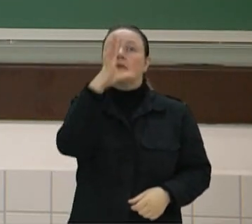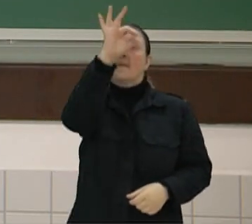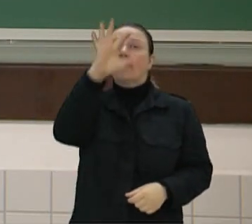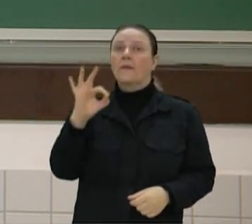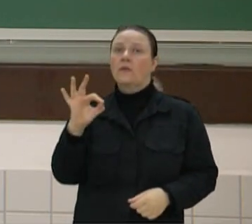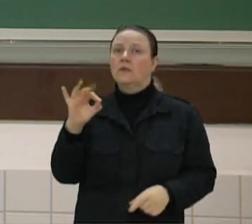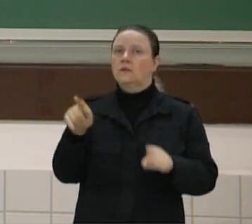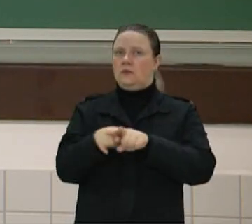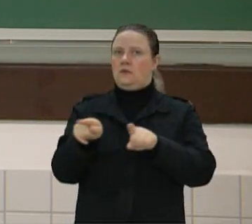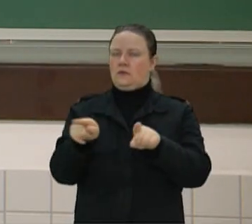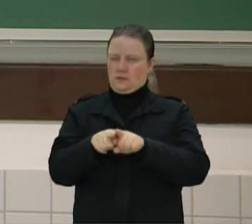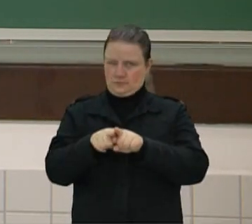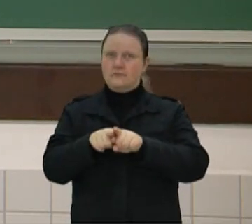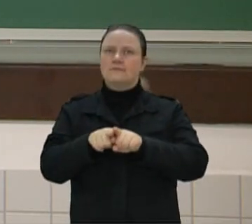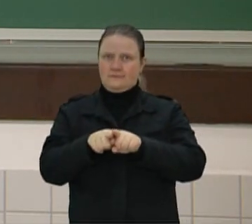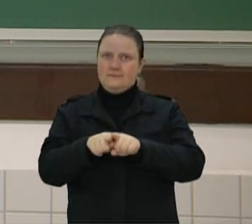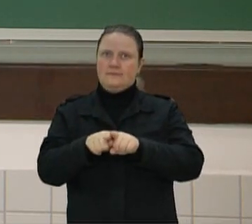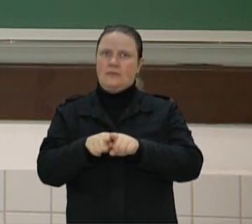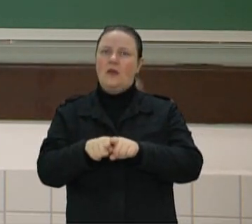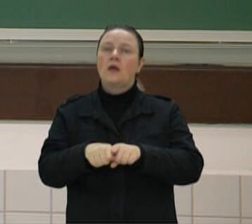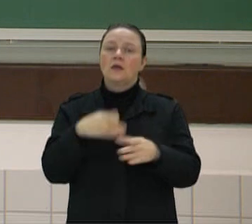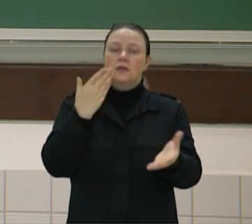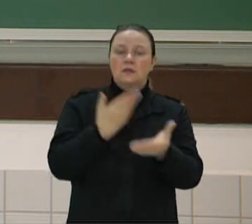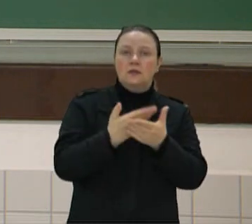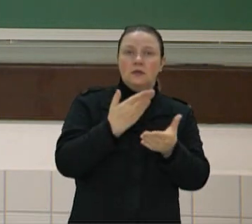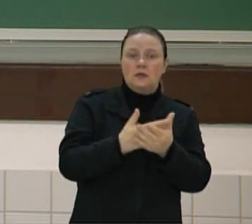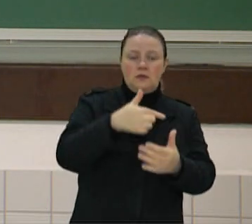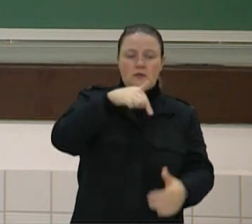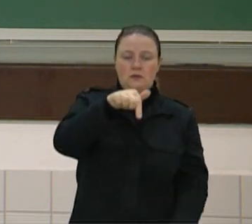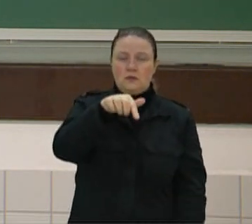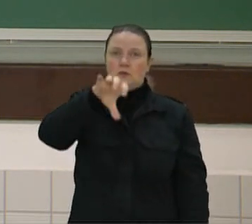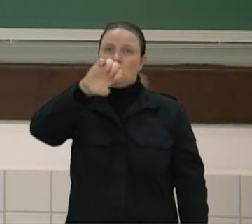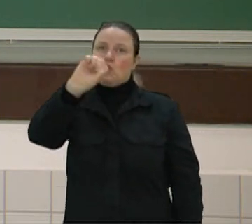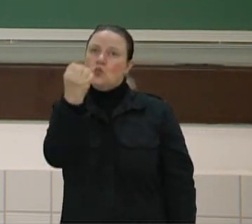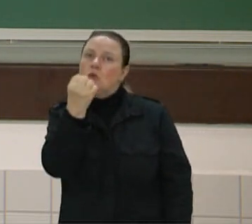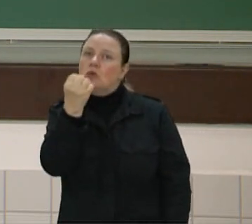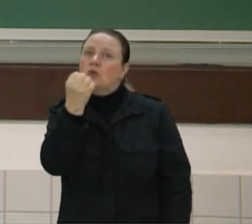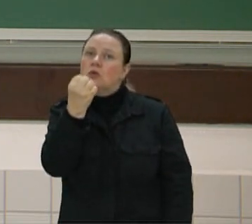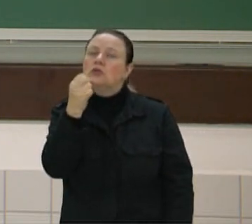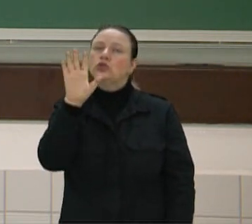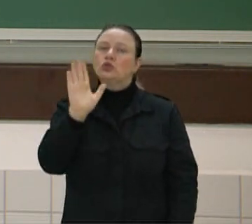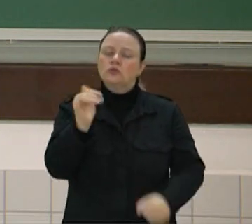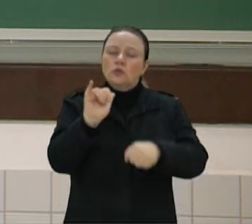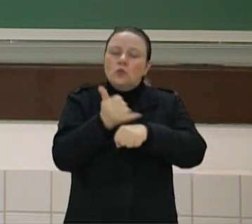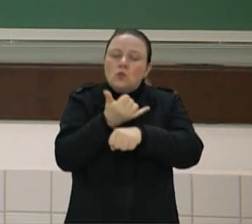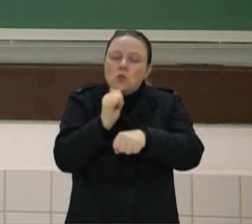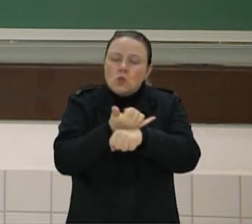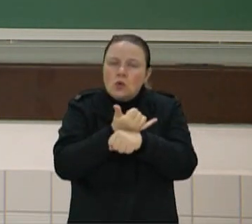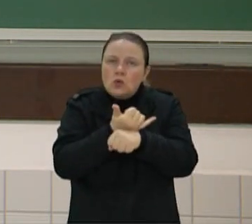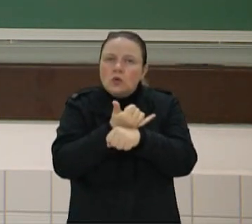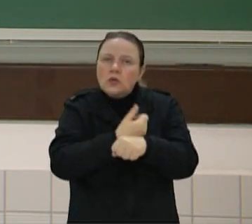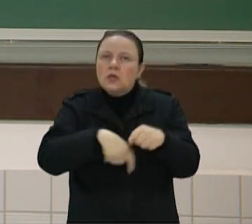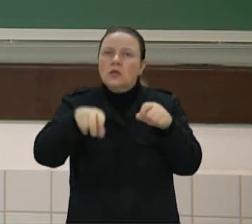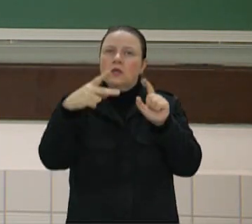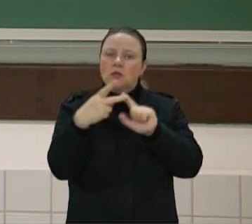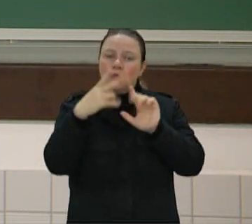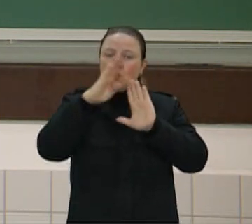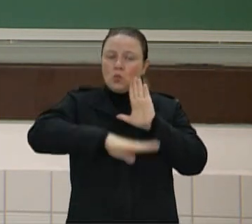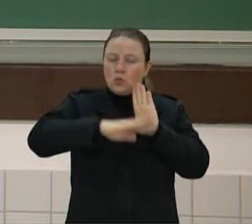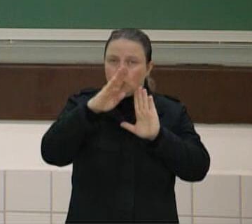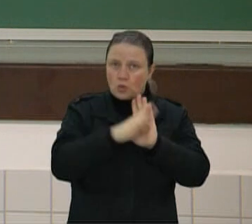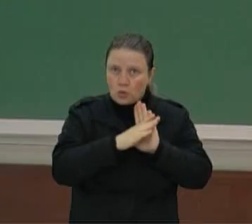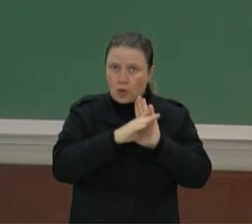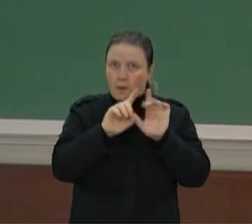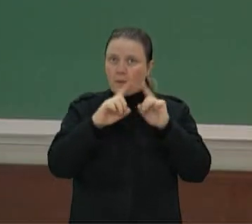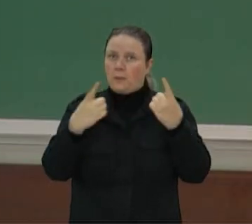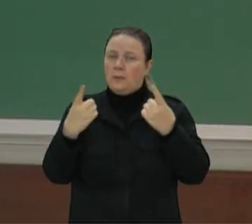porcentagem. Tá certo? Então, lá na aula 78, você viu juros, viu desconto, mas eu fiz um